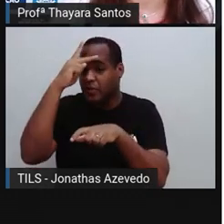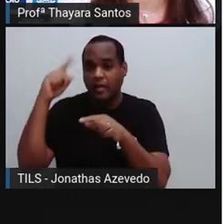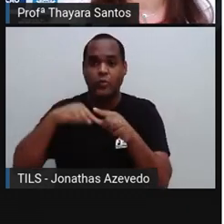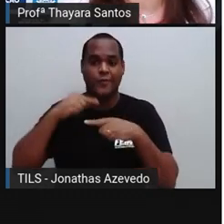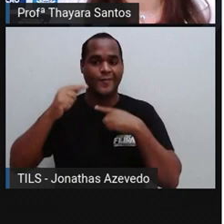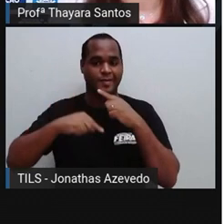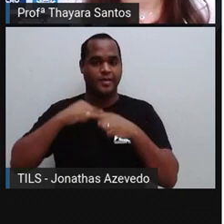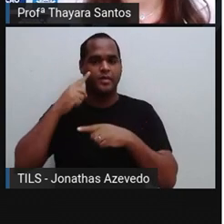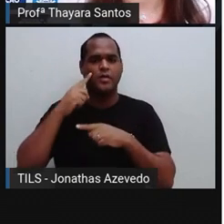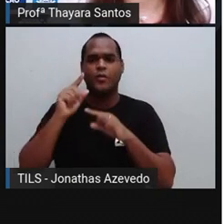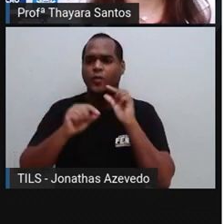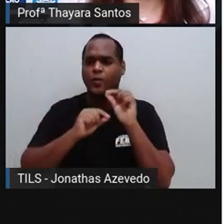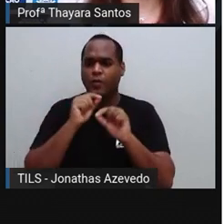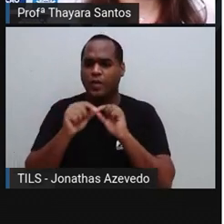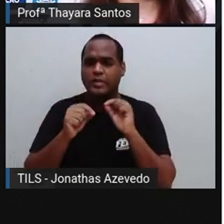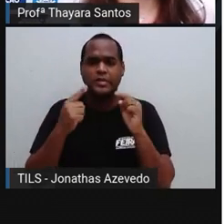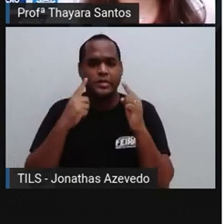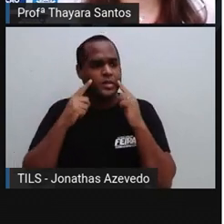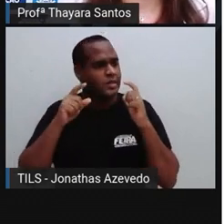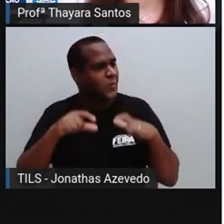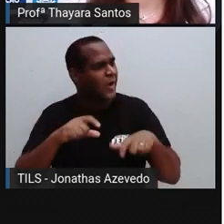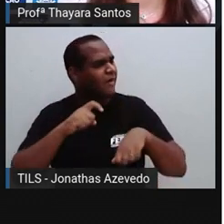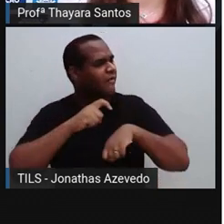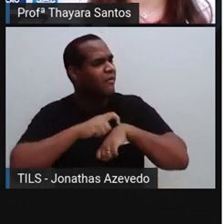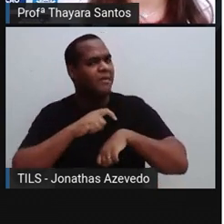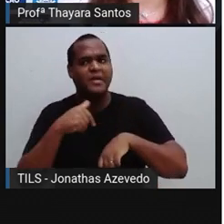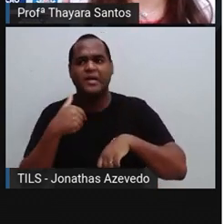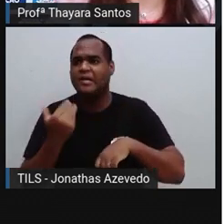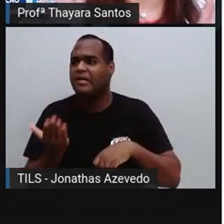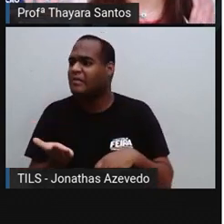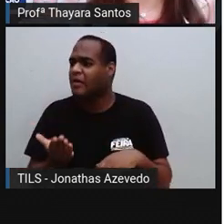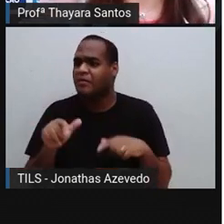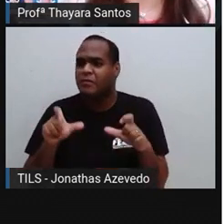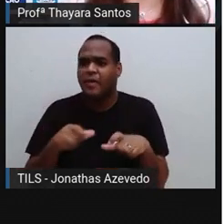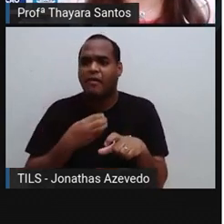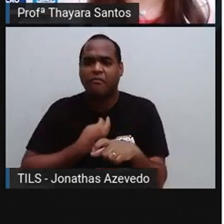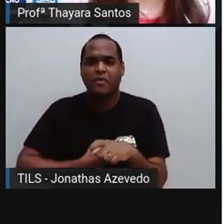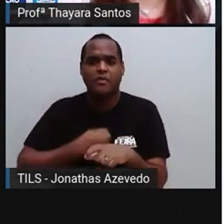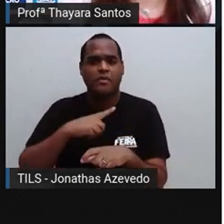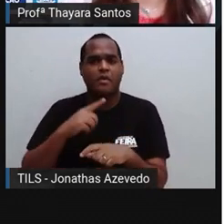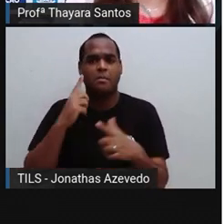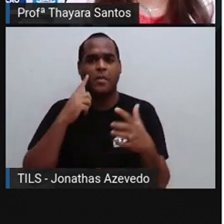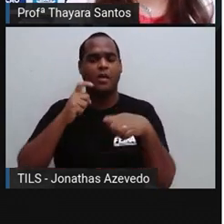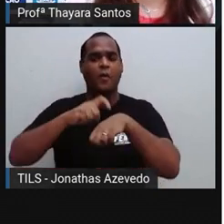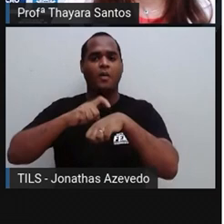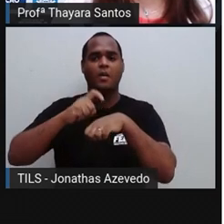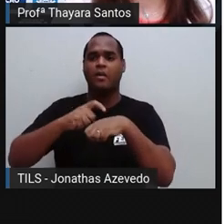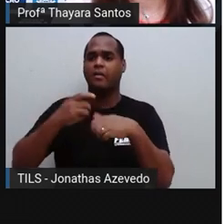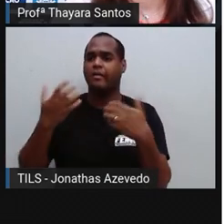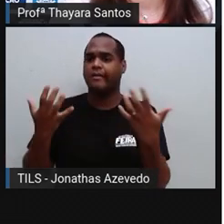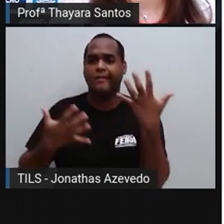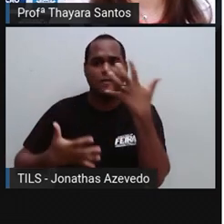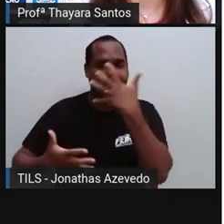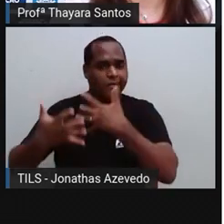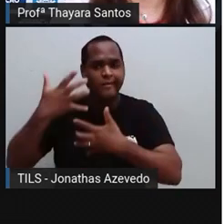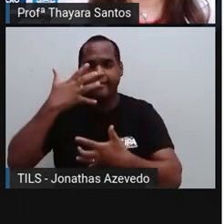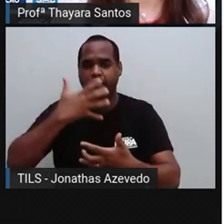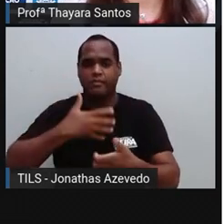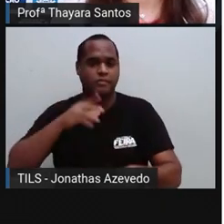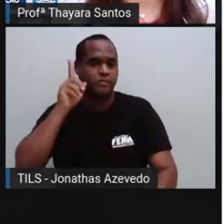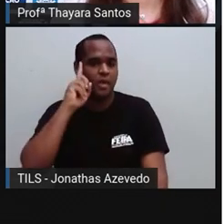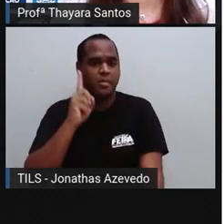que horas são, onde é que ela está e ela acaba perdendo essa noção de tempo mesmo.